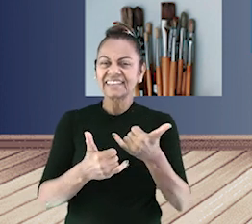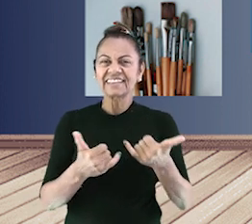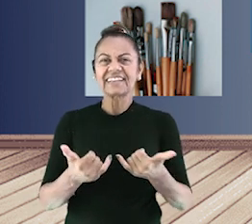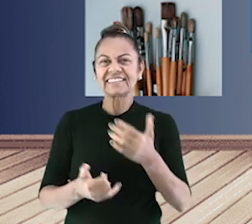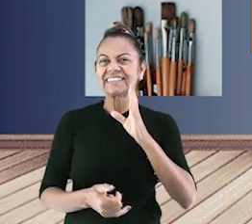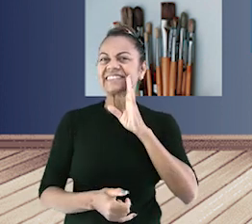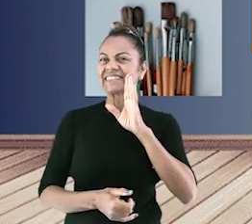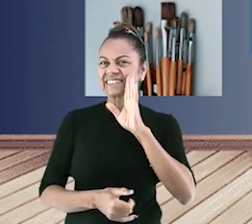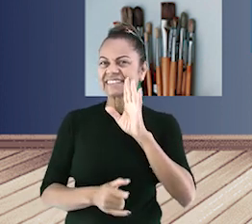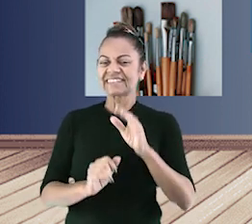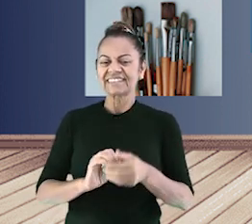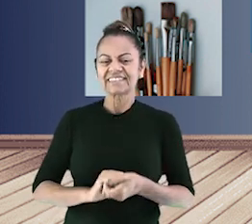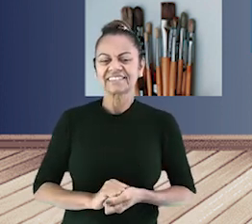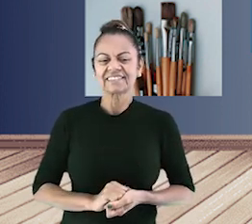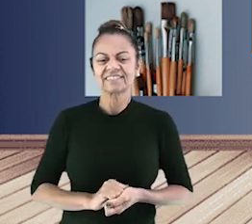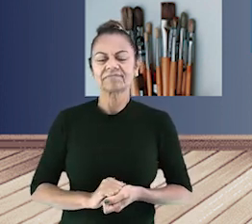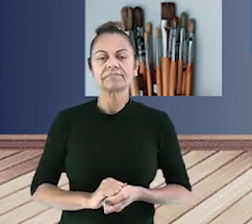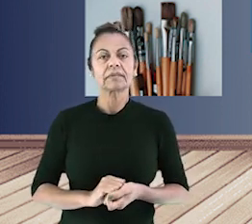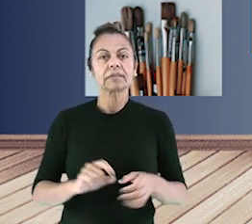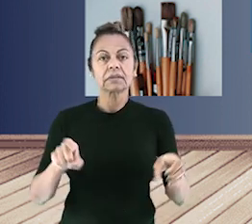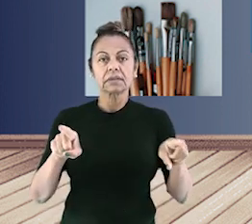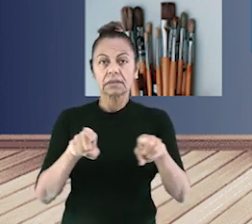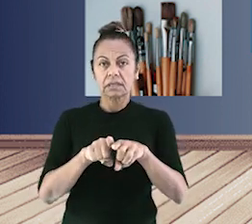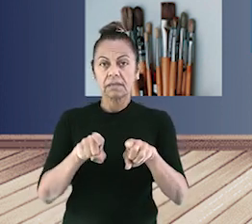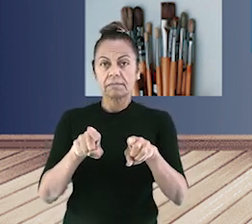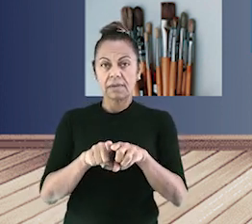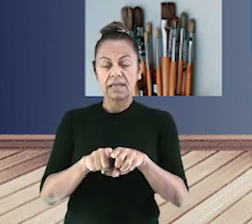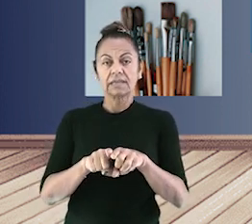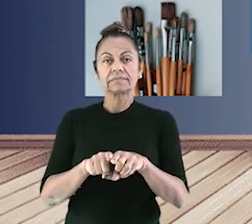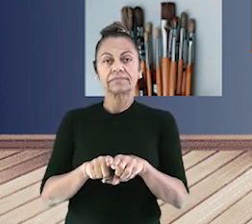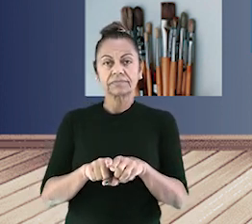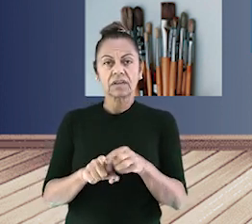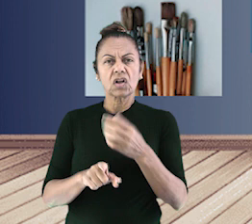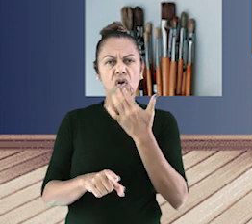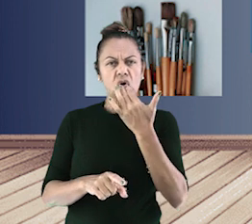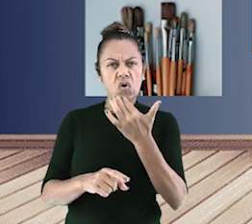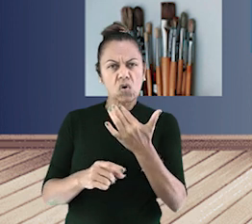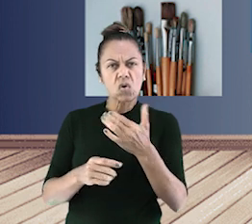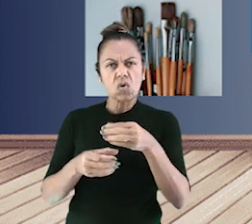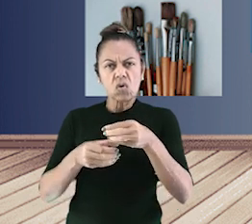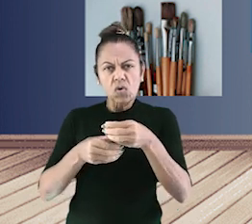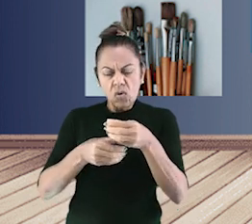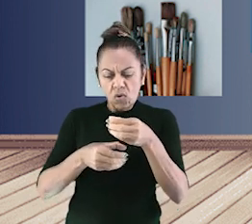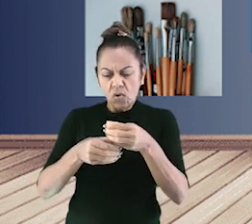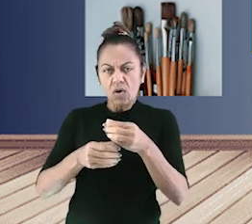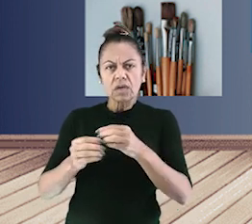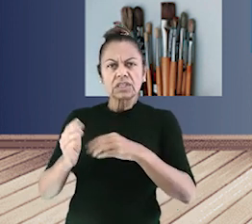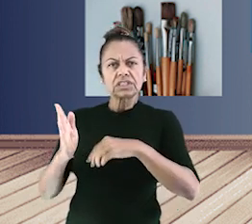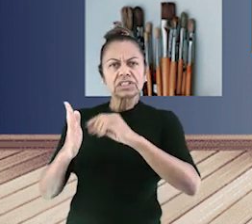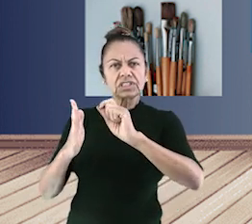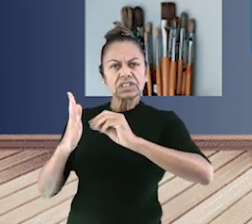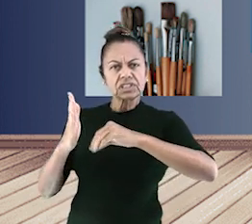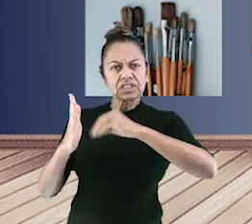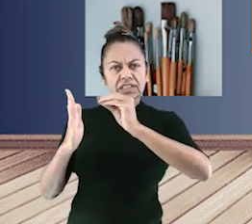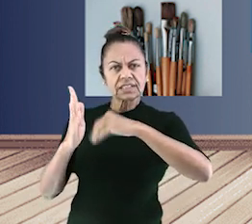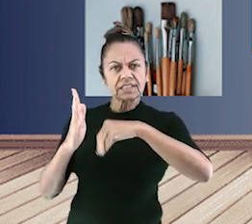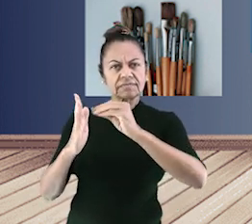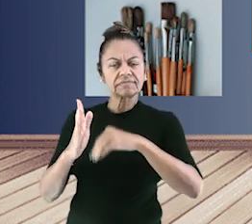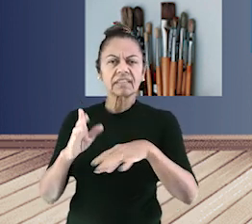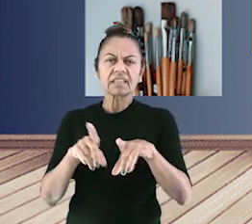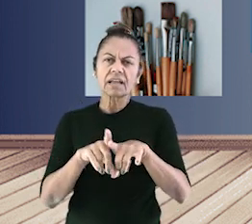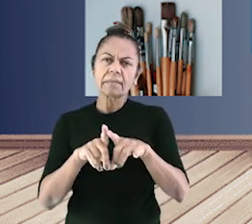iremos produzir. Vamos precisar também de tinta para colorir, mas também pode ser lápis de cor